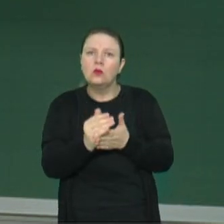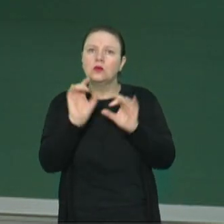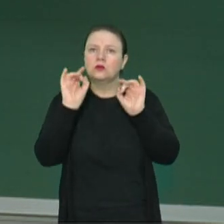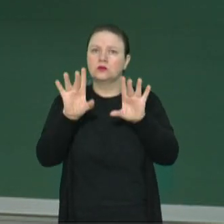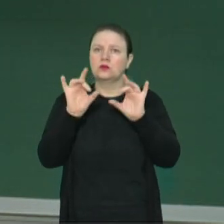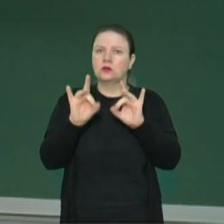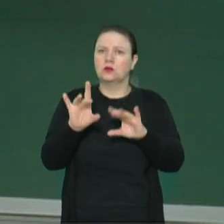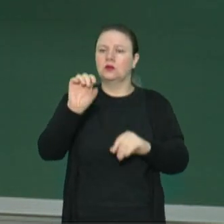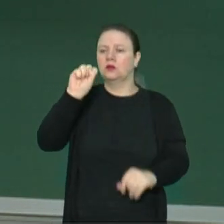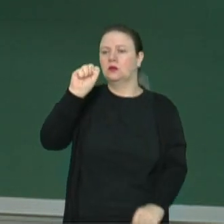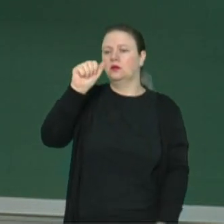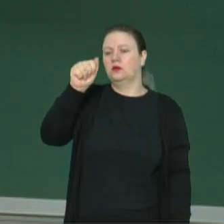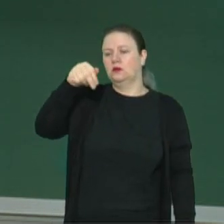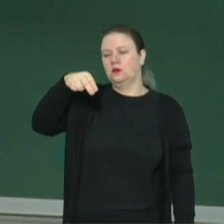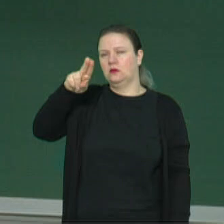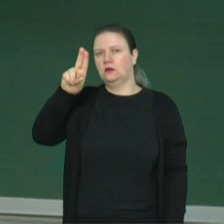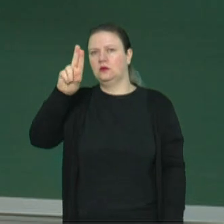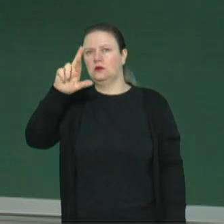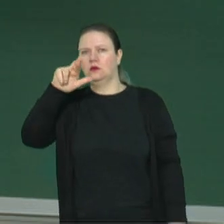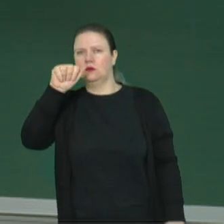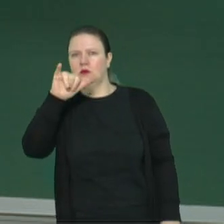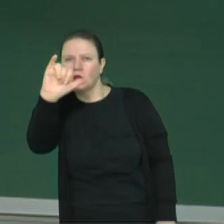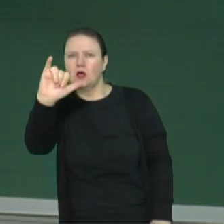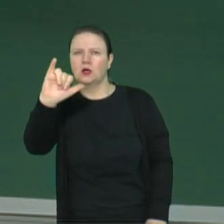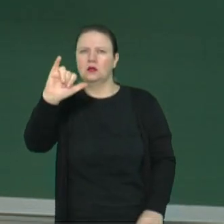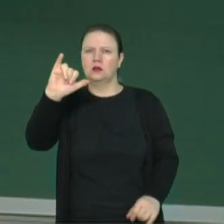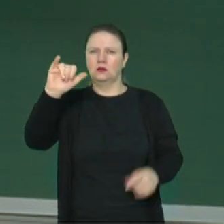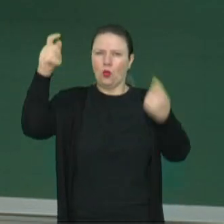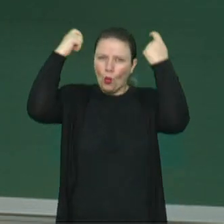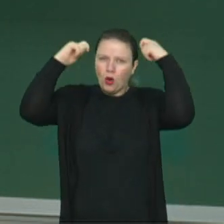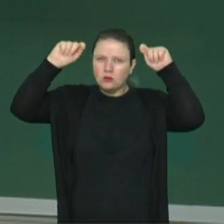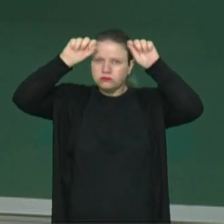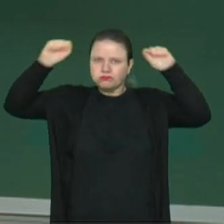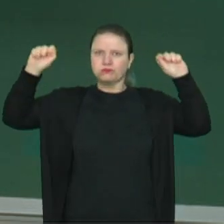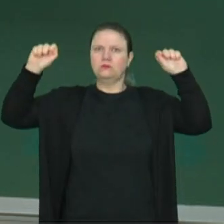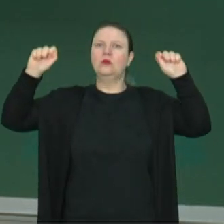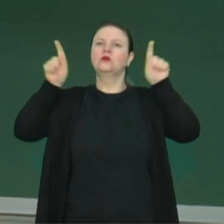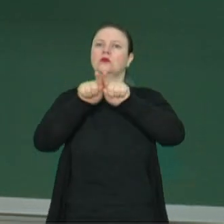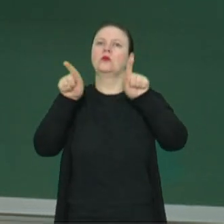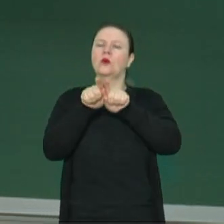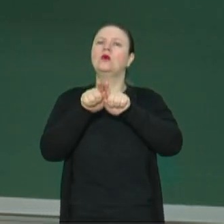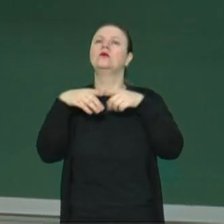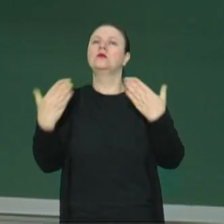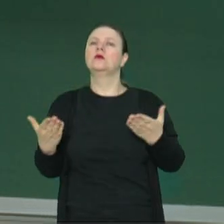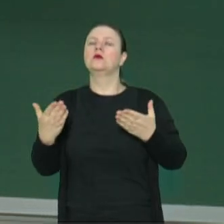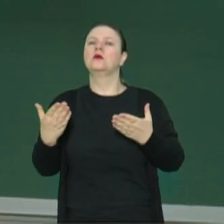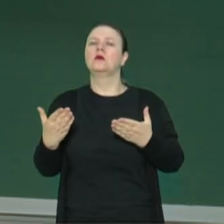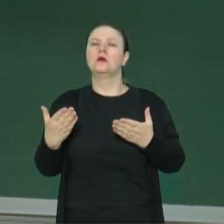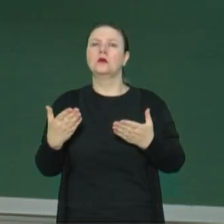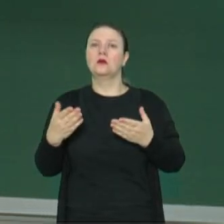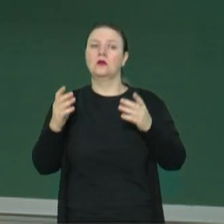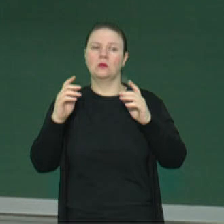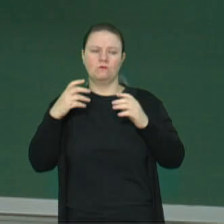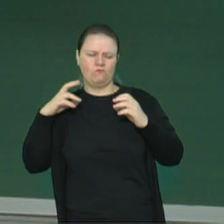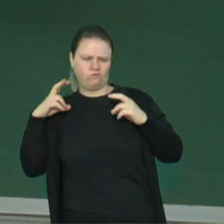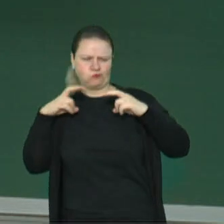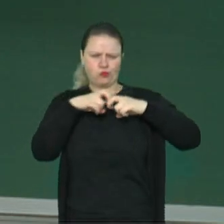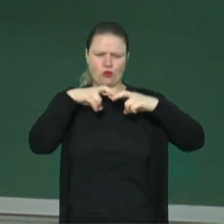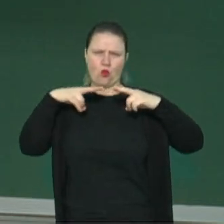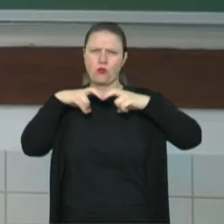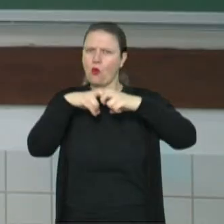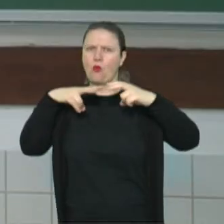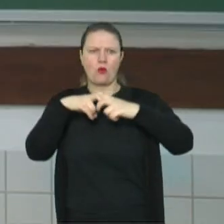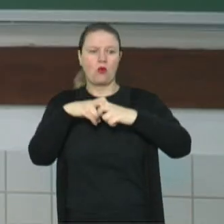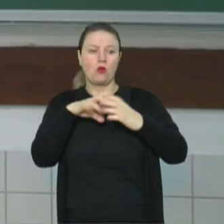por samurais, né? Então, lá no Japão, os samurais precisavam estar combatendo inimigos, como acontecia bastante guerras, né?